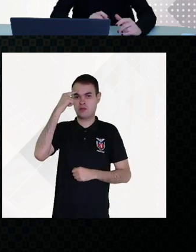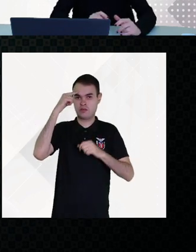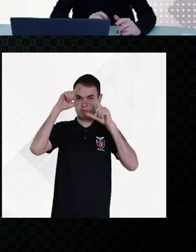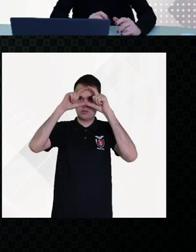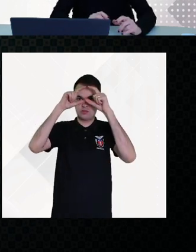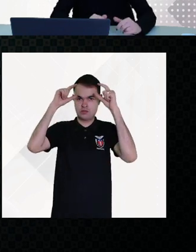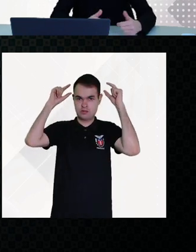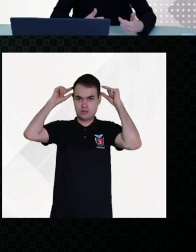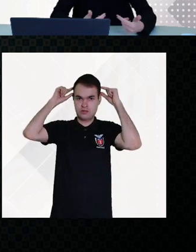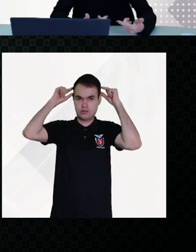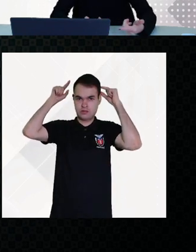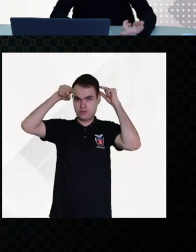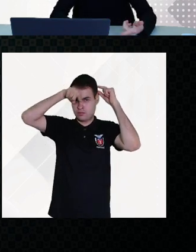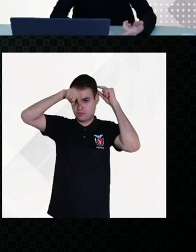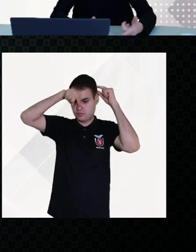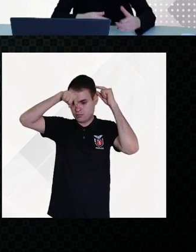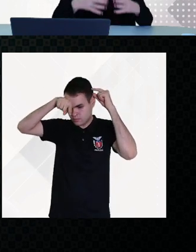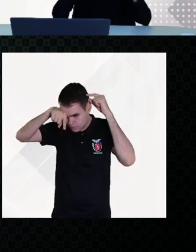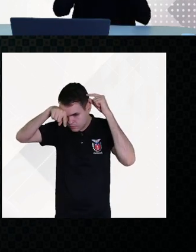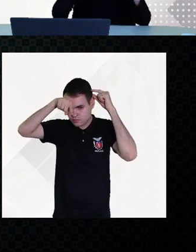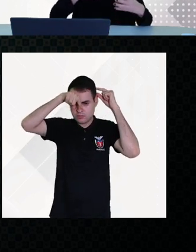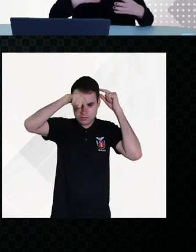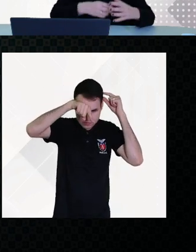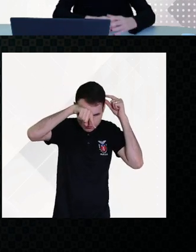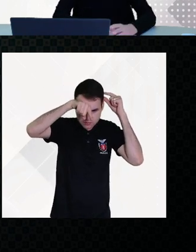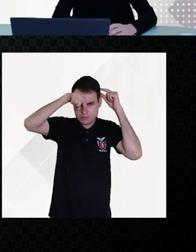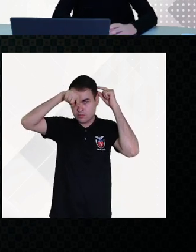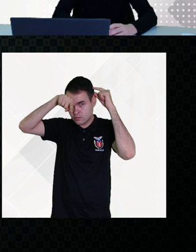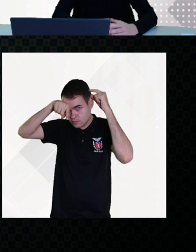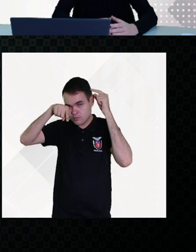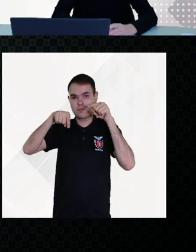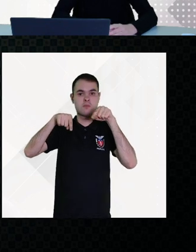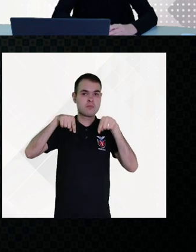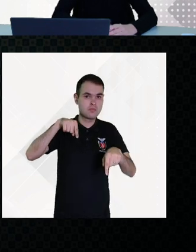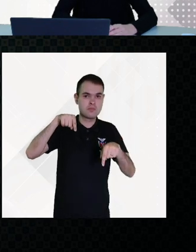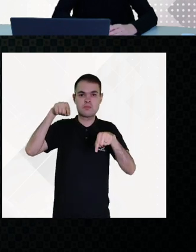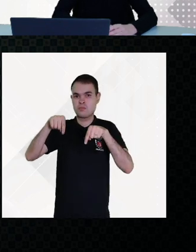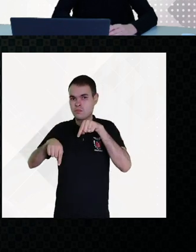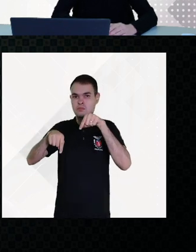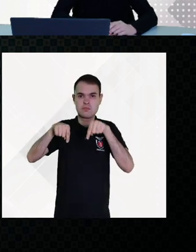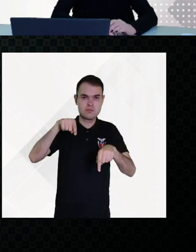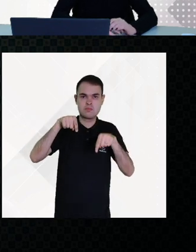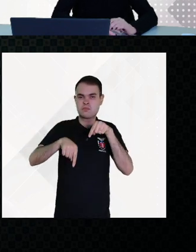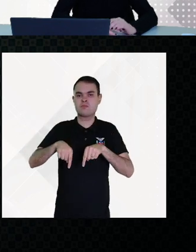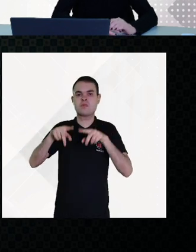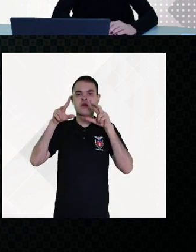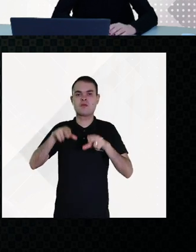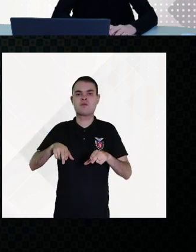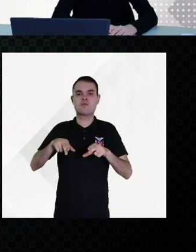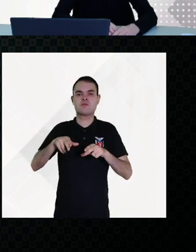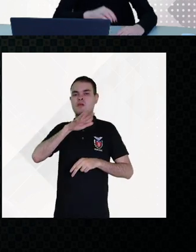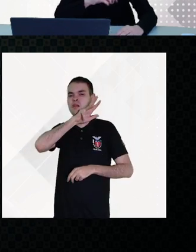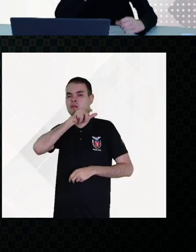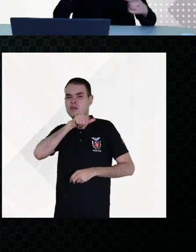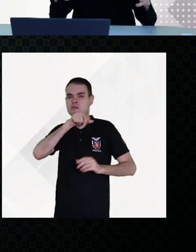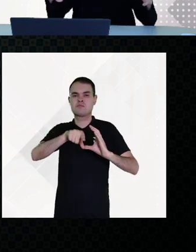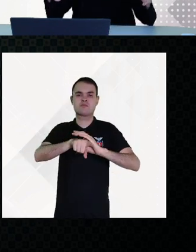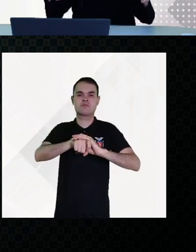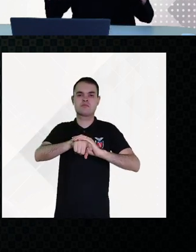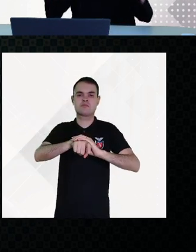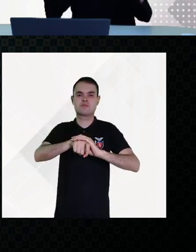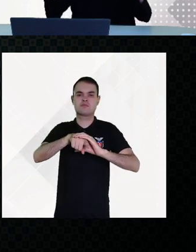vai teclar, né? Com esse ajudo, a ajuda do tamanduá, que a gente chama o tamanduá,